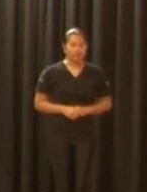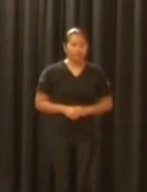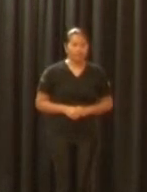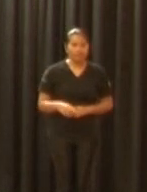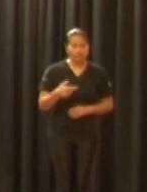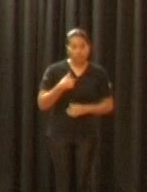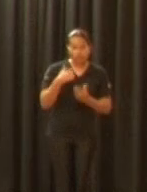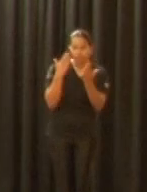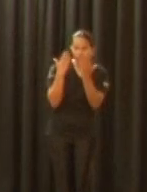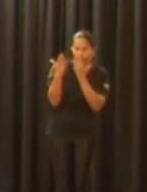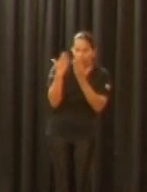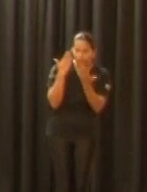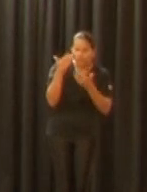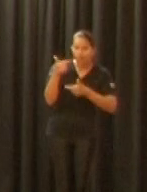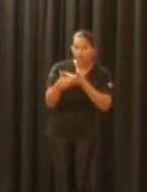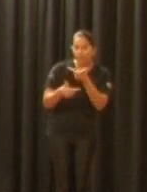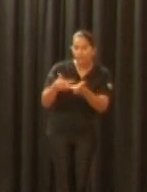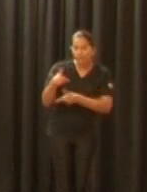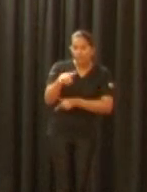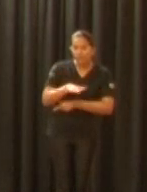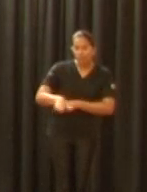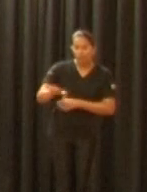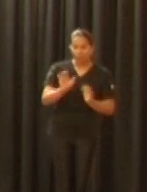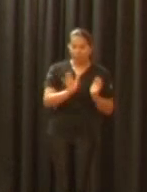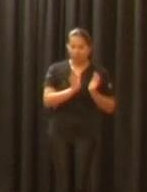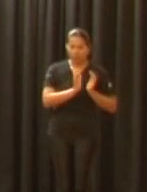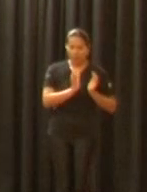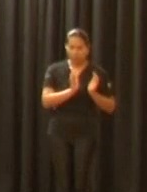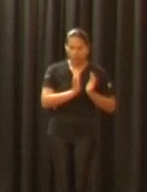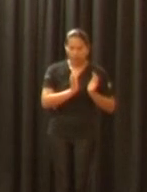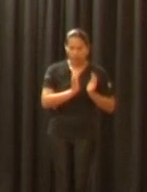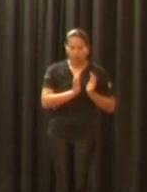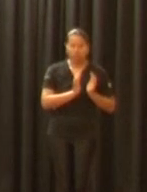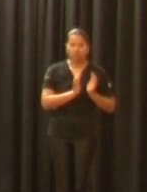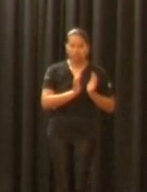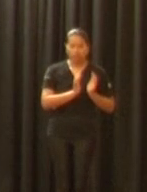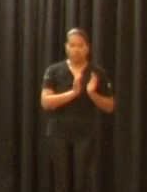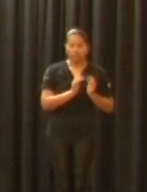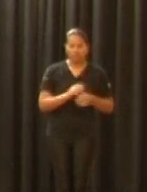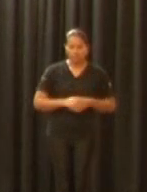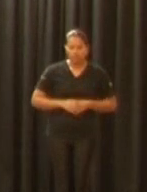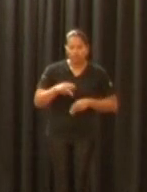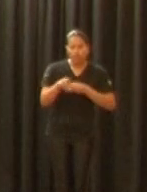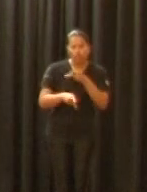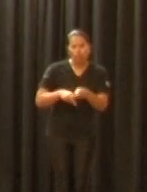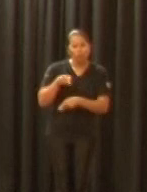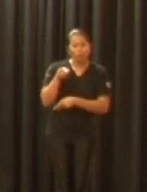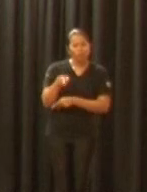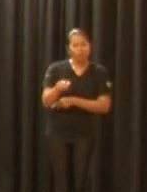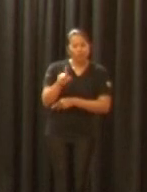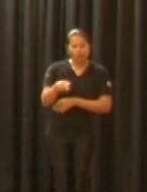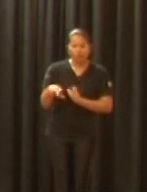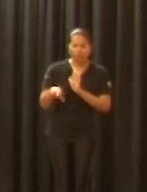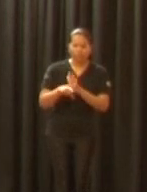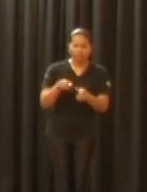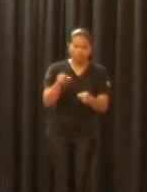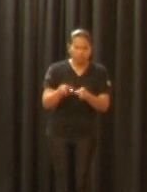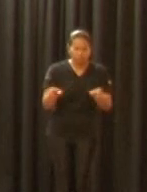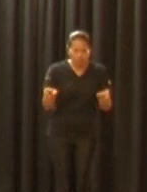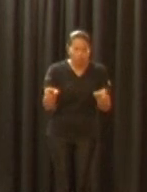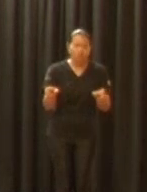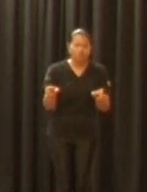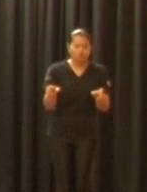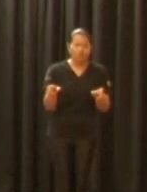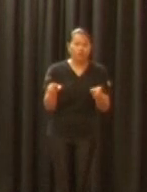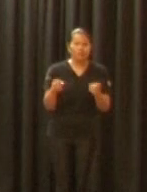Eu sou psicóloga, atualmente eu atuo na PAI, e o nosso público lá são pessoas com deficiência intelectual. E aí